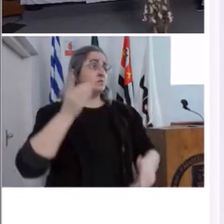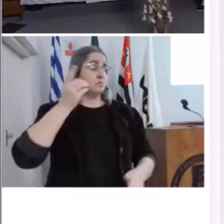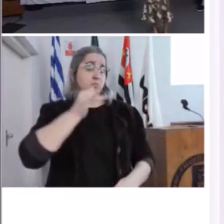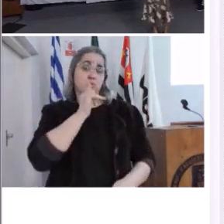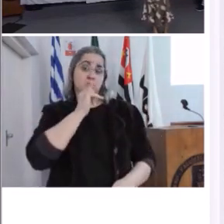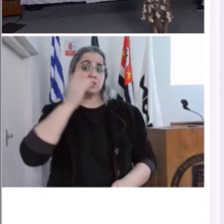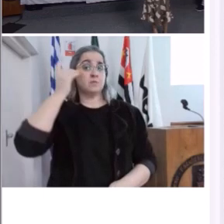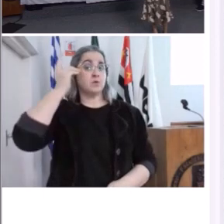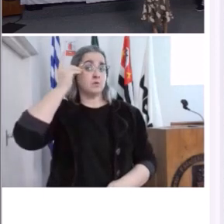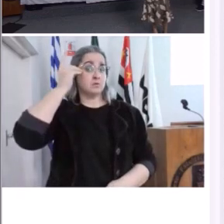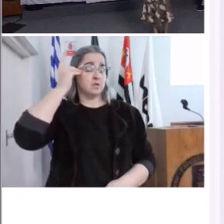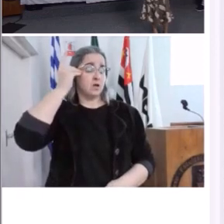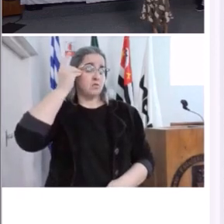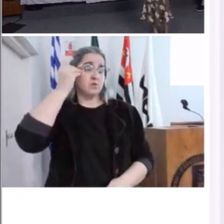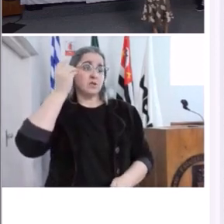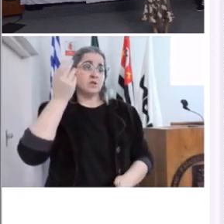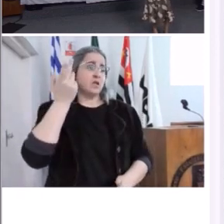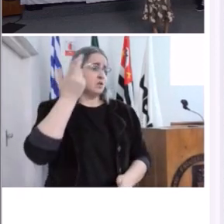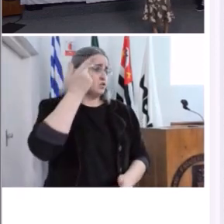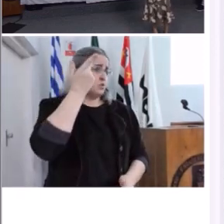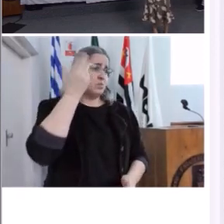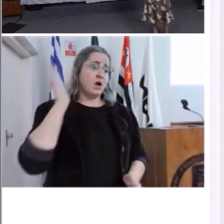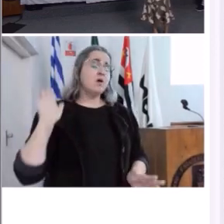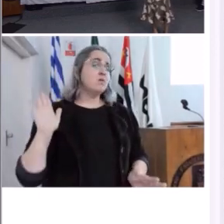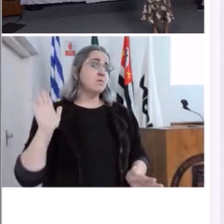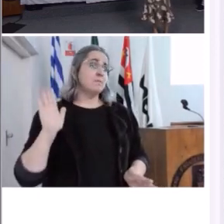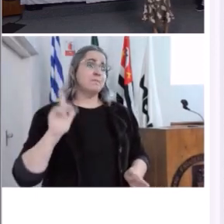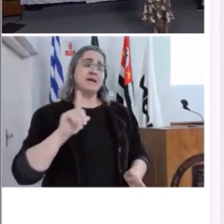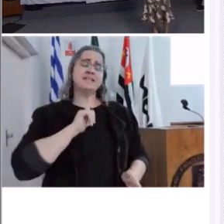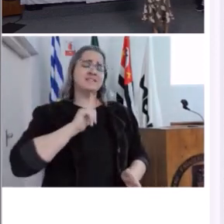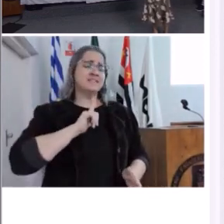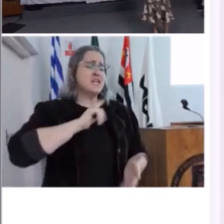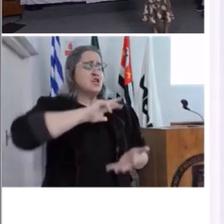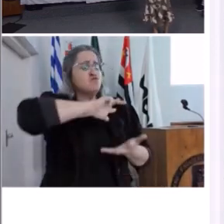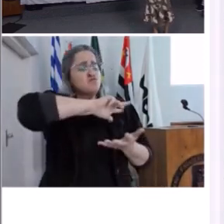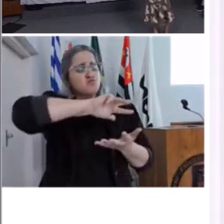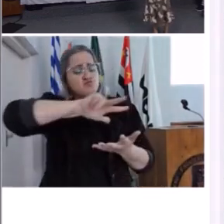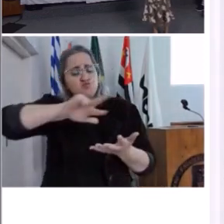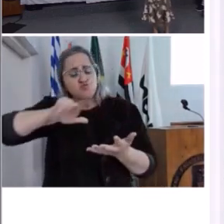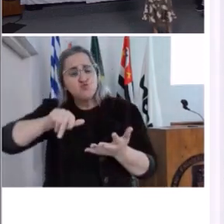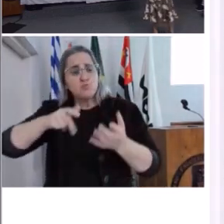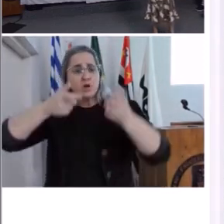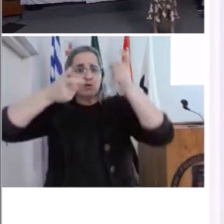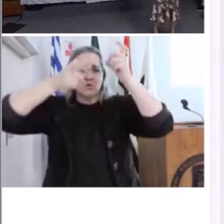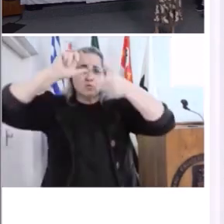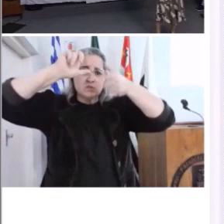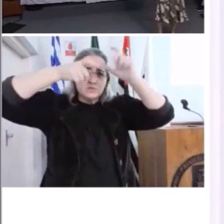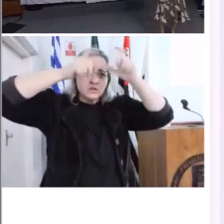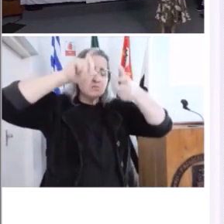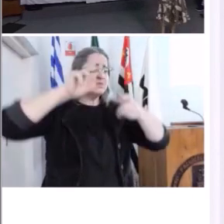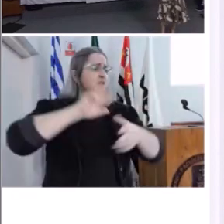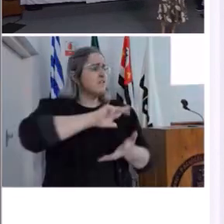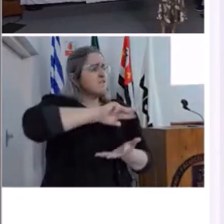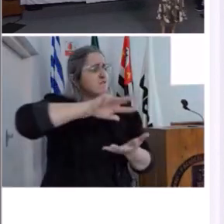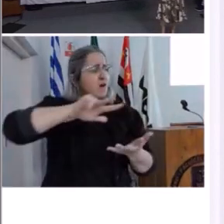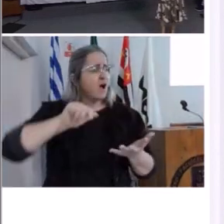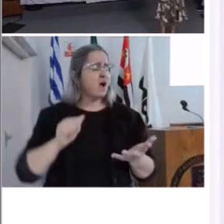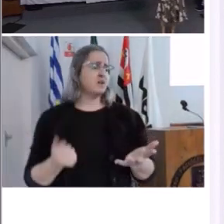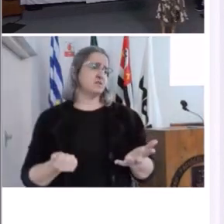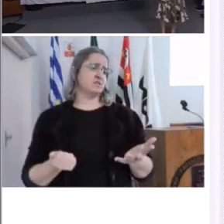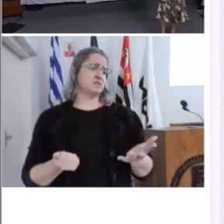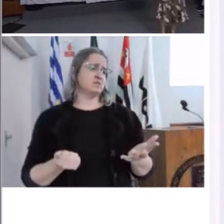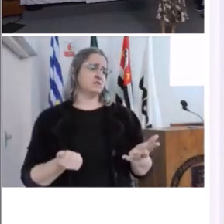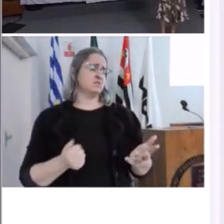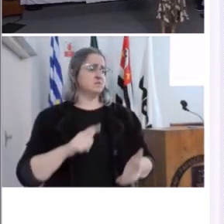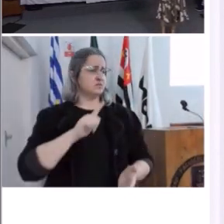delas, que é a mais frequente. Existem inúmeras síndromes, né? Não é só a síndrome, não, mas temos inúmeras síndromes. E de acordo com as